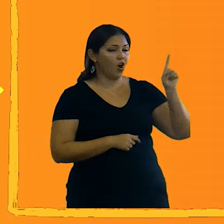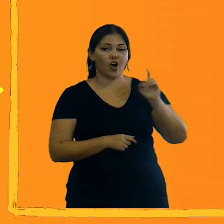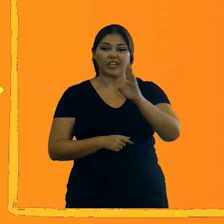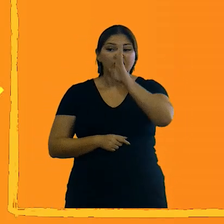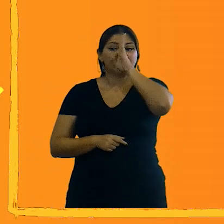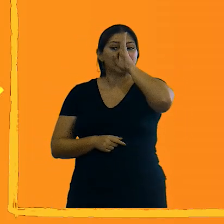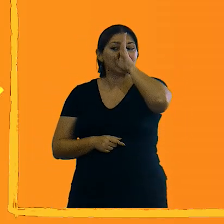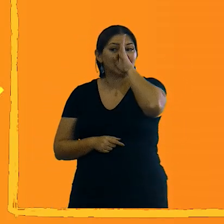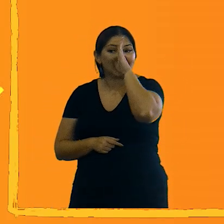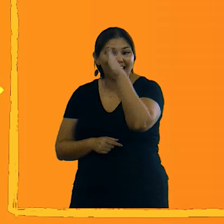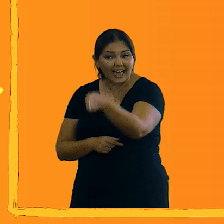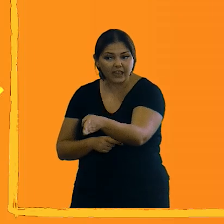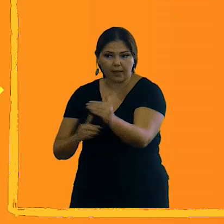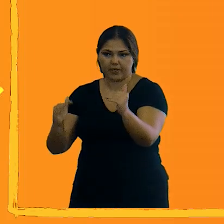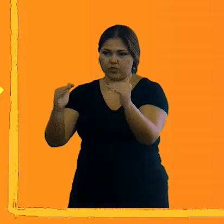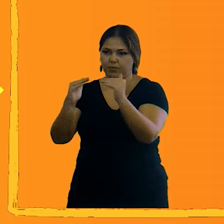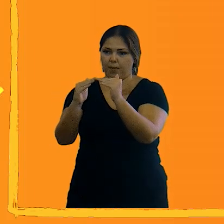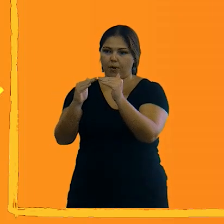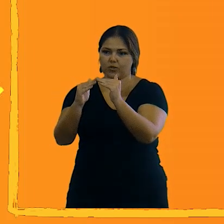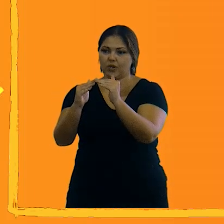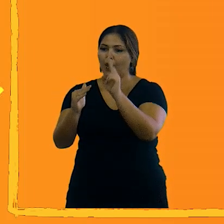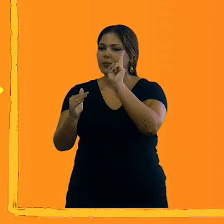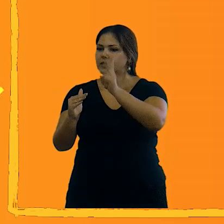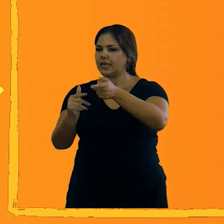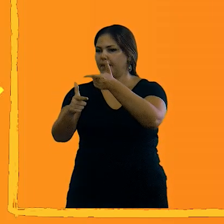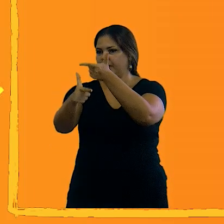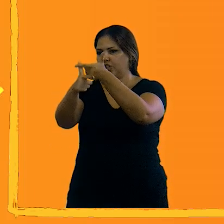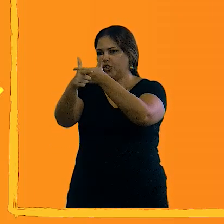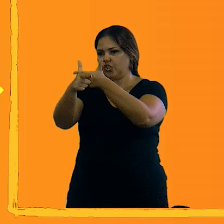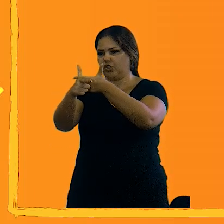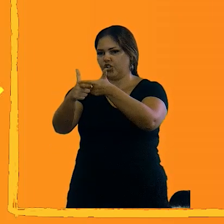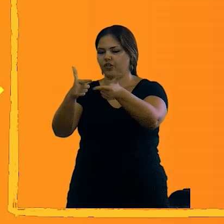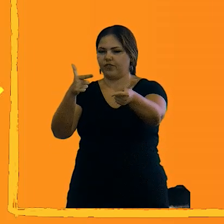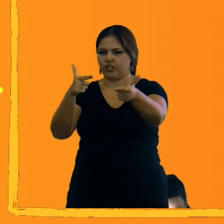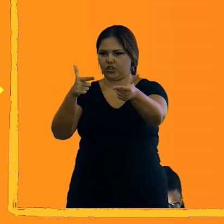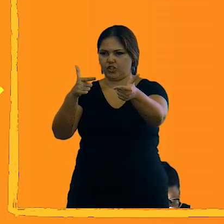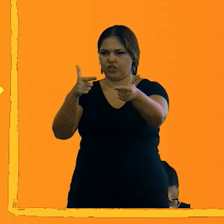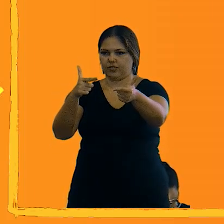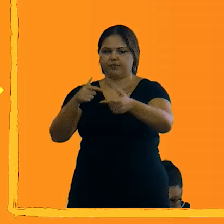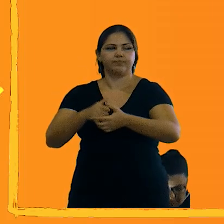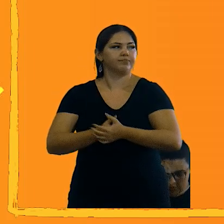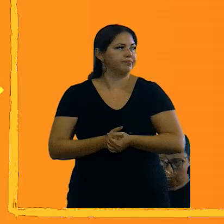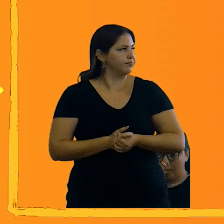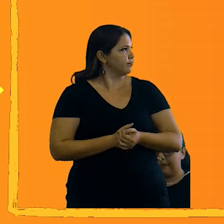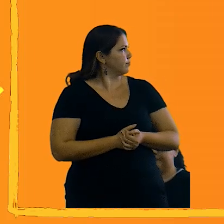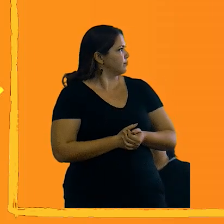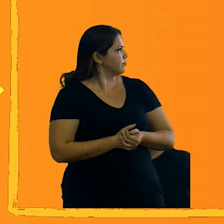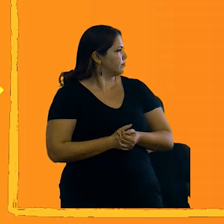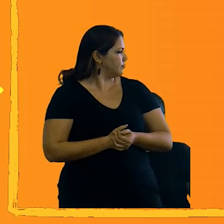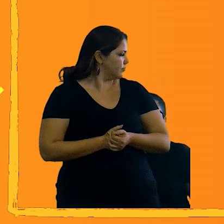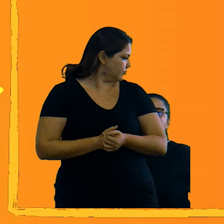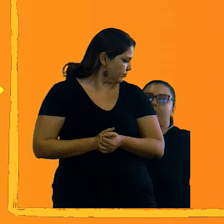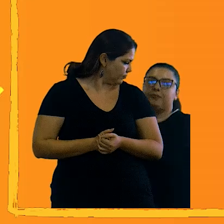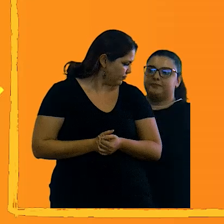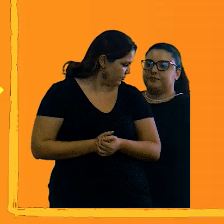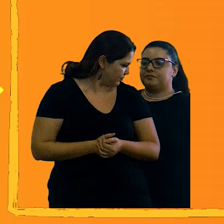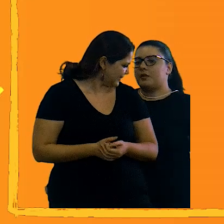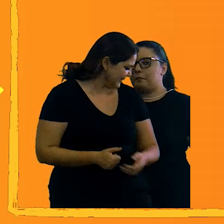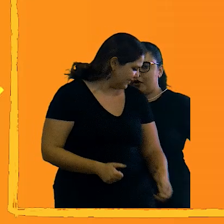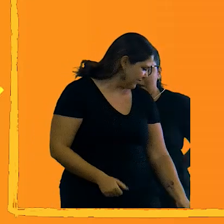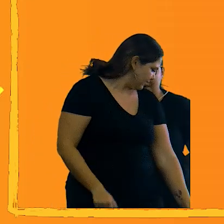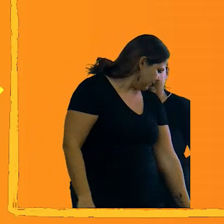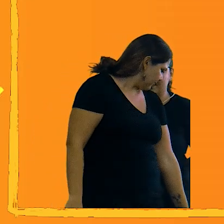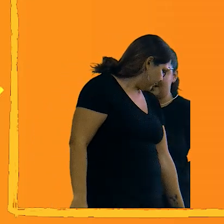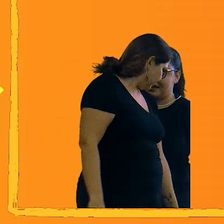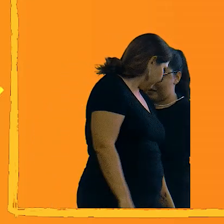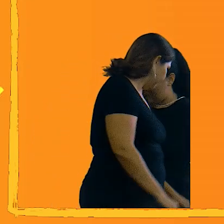divide divide tá quando eu somar a quantidade x com a quantidade Y com a quantidade Z vai